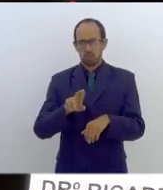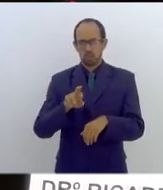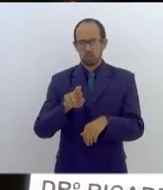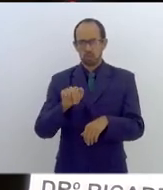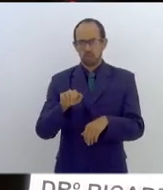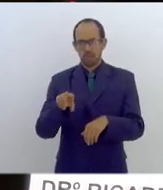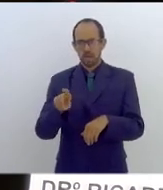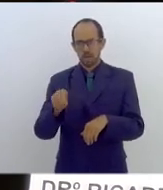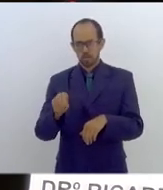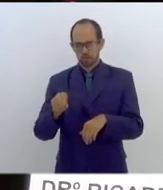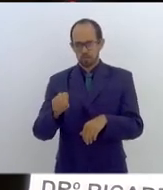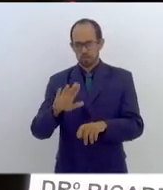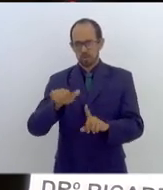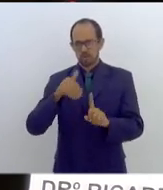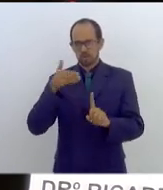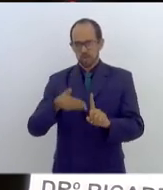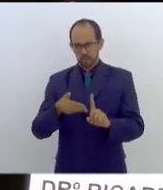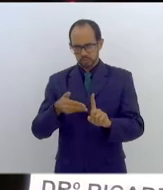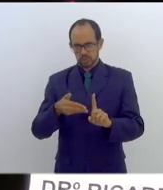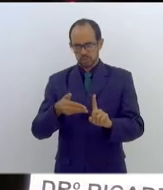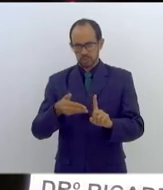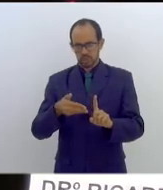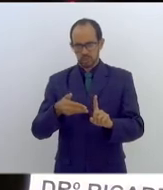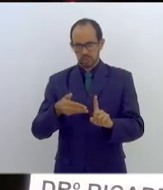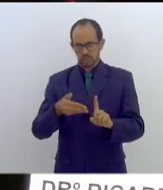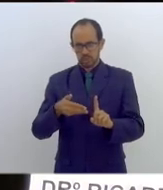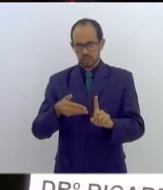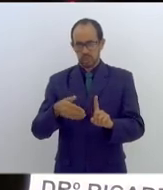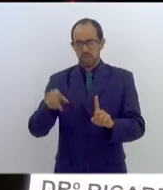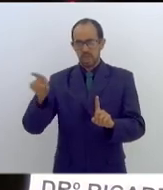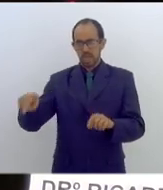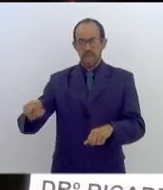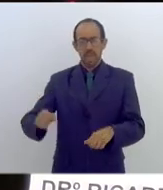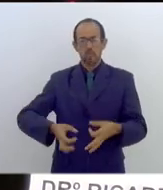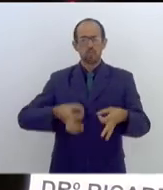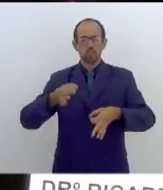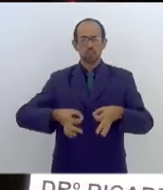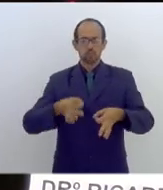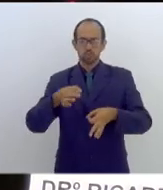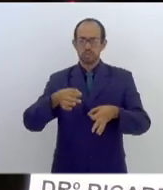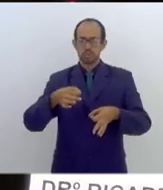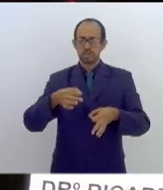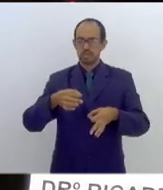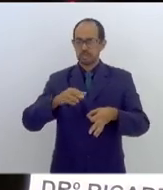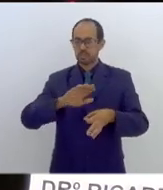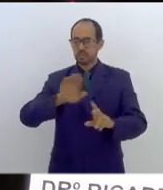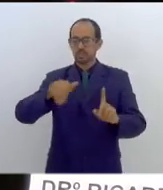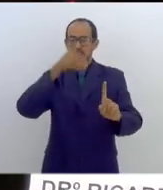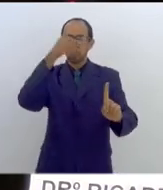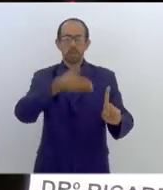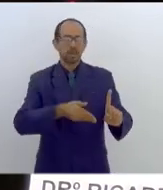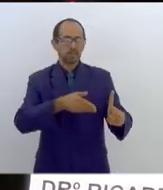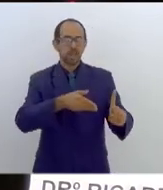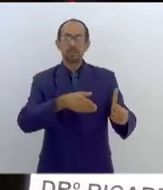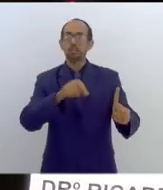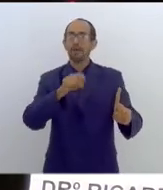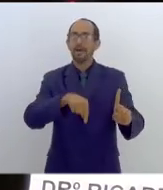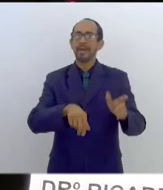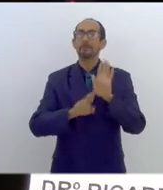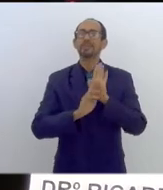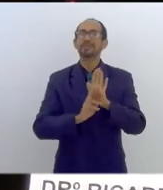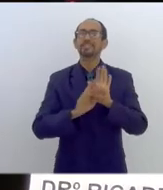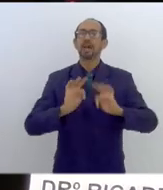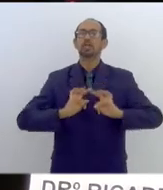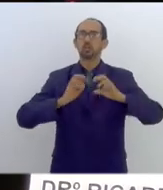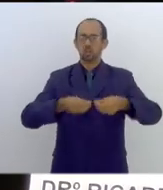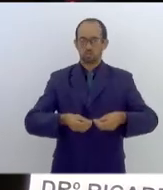para essa homenagem sua fique sabendo que o senhor está homenageando a magistratura como um todo com essa lembrança É como tem feito